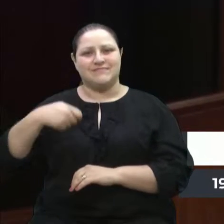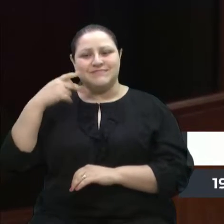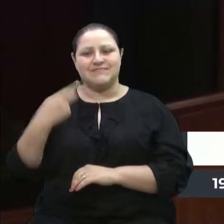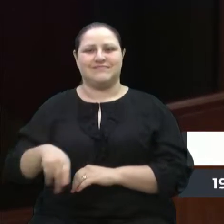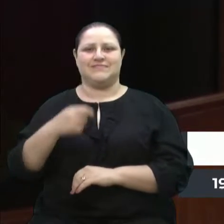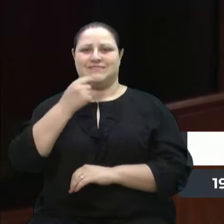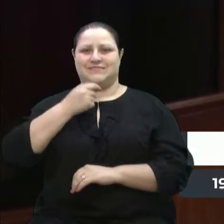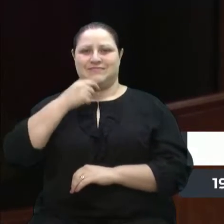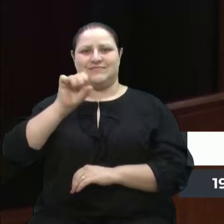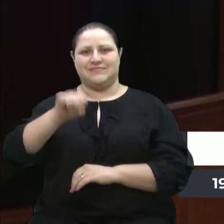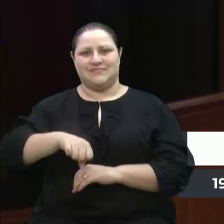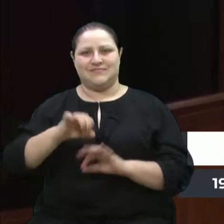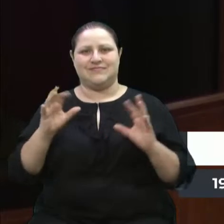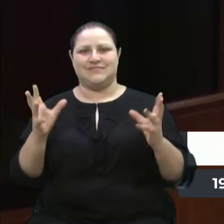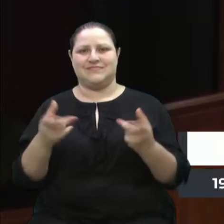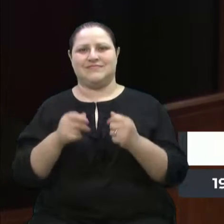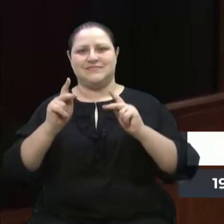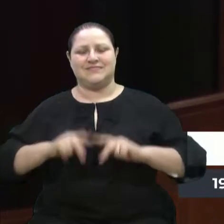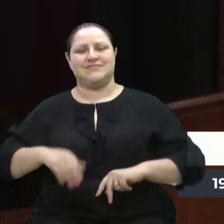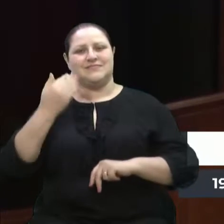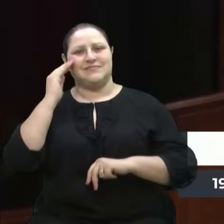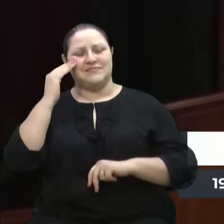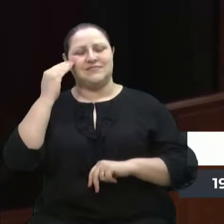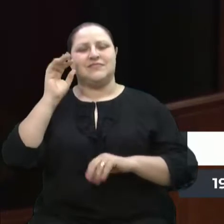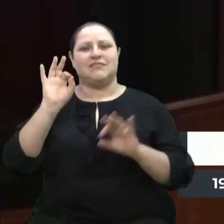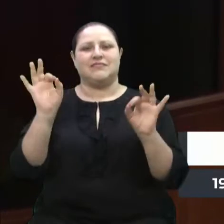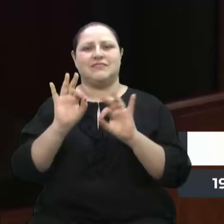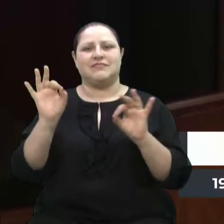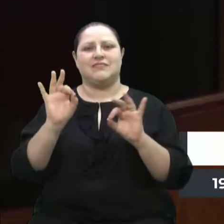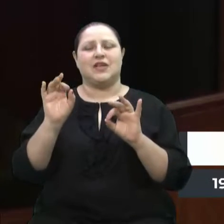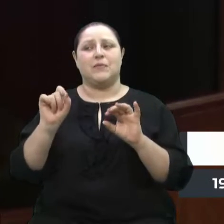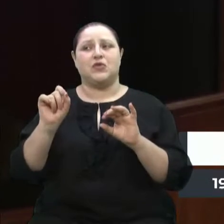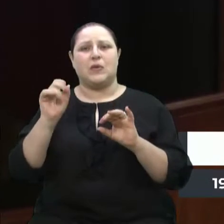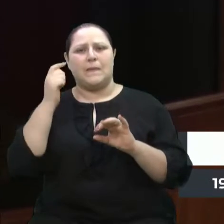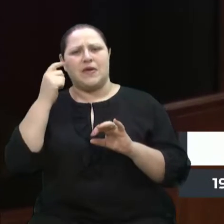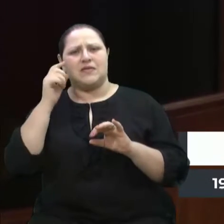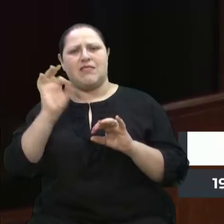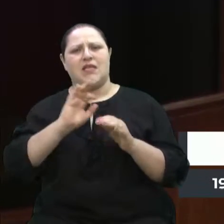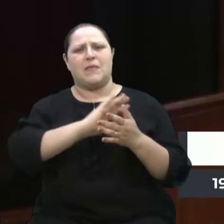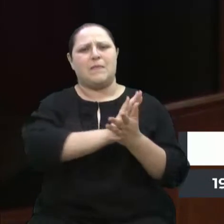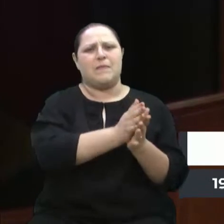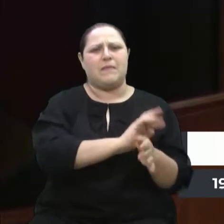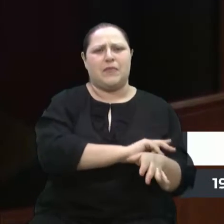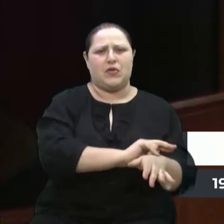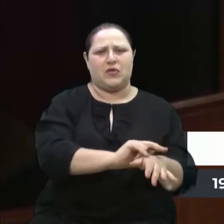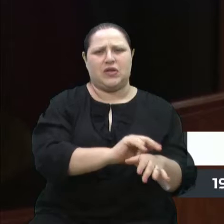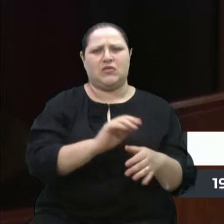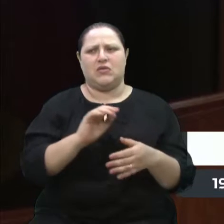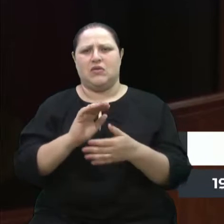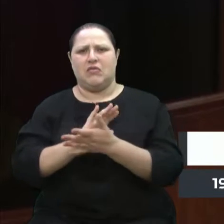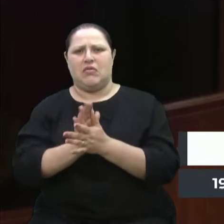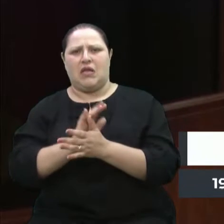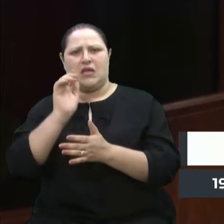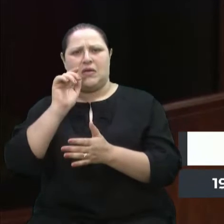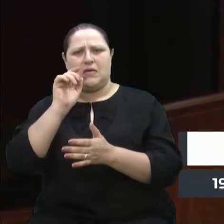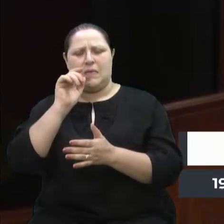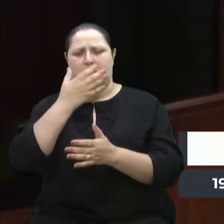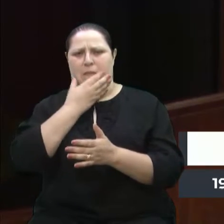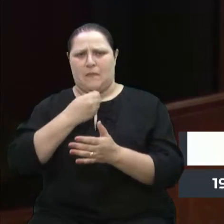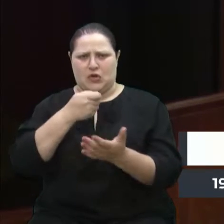Sul. Para todos que entendem que não existe racismo e não existe machismo. Existe racismo e existe machismo. Então, eu